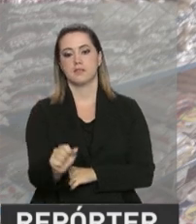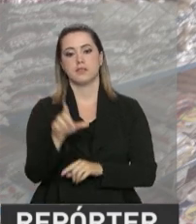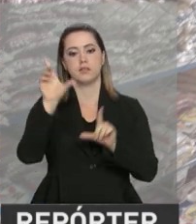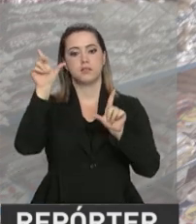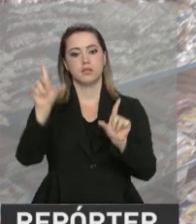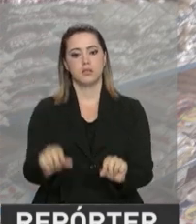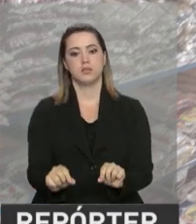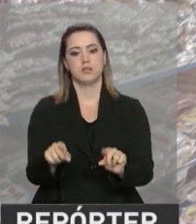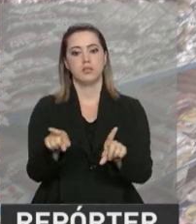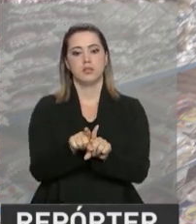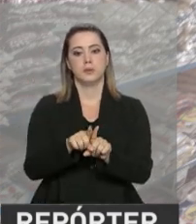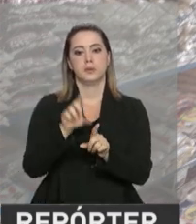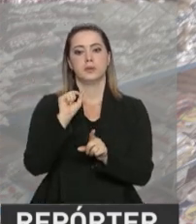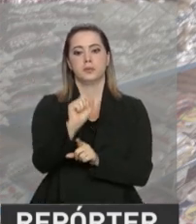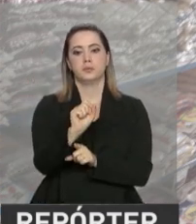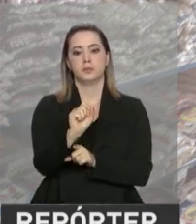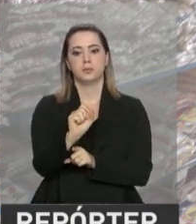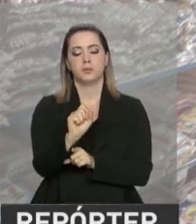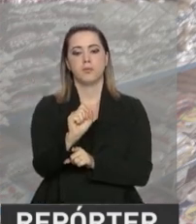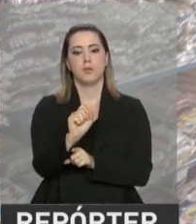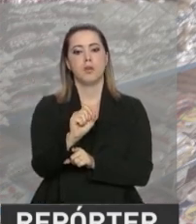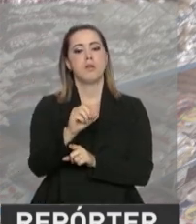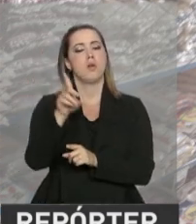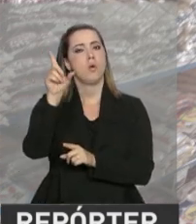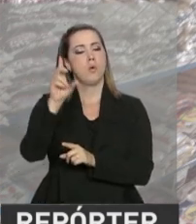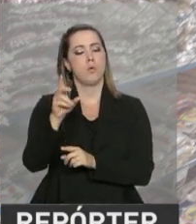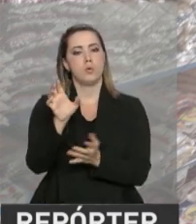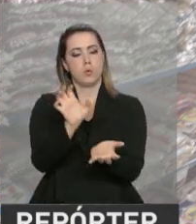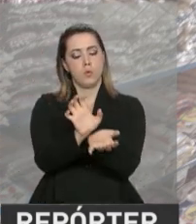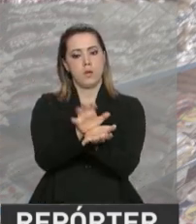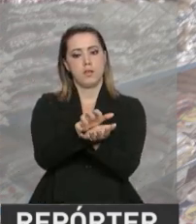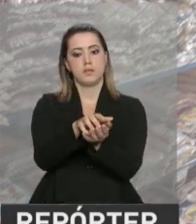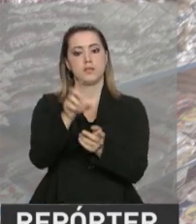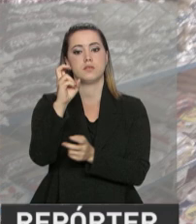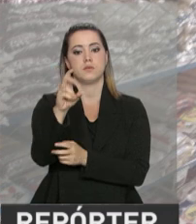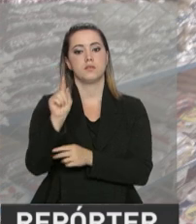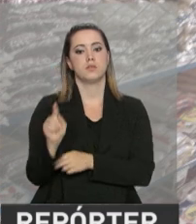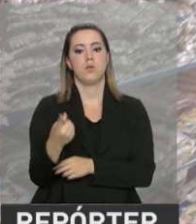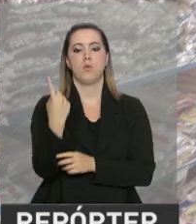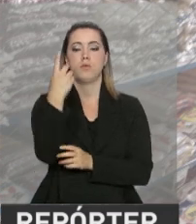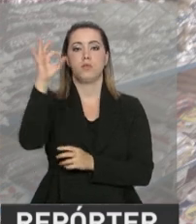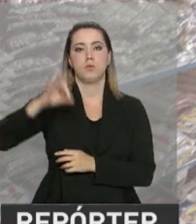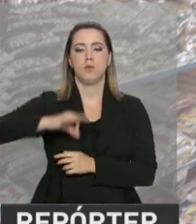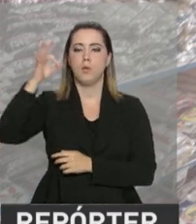7,35%. No Recife, o preço caiu 5,1%. Em Cuiabá,